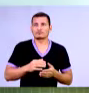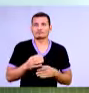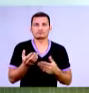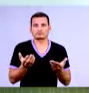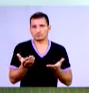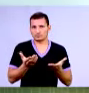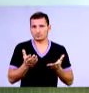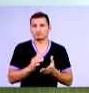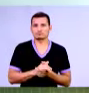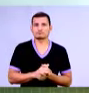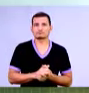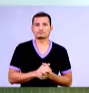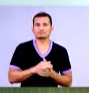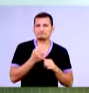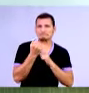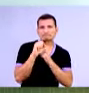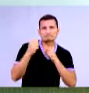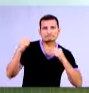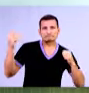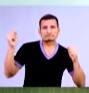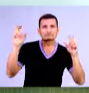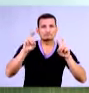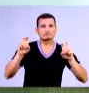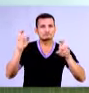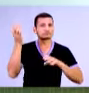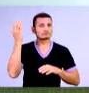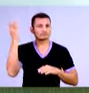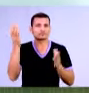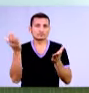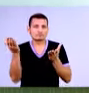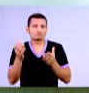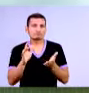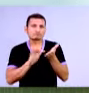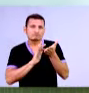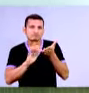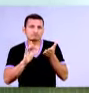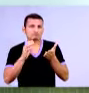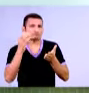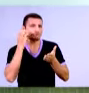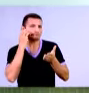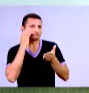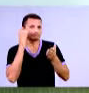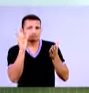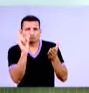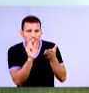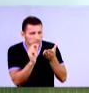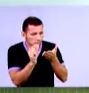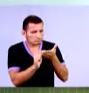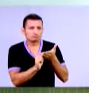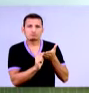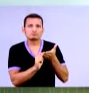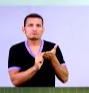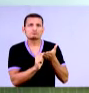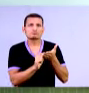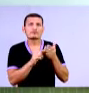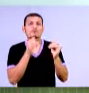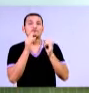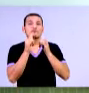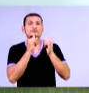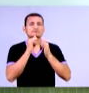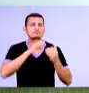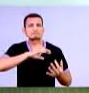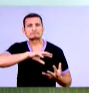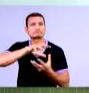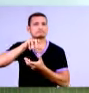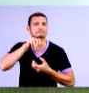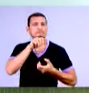um campo de futebol, e hoje nós temos, né, num tablet, num celular que cabe em uma das suas mãos, um universo de